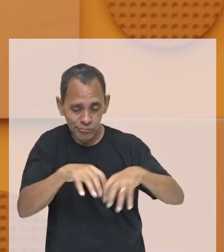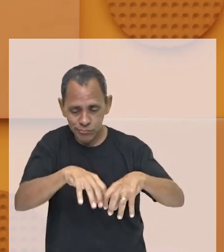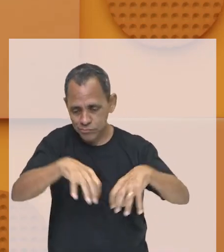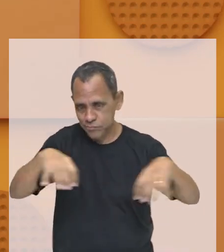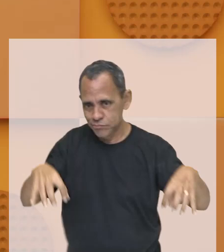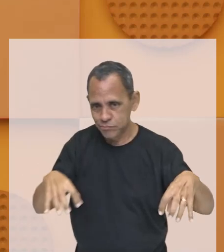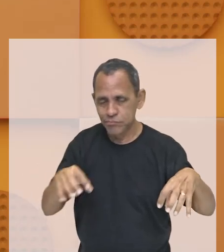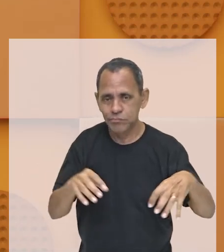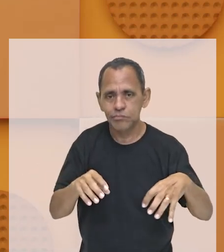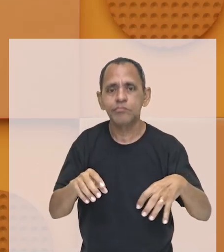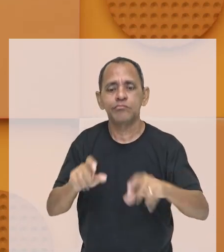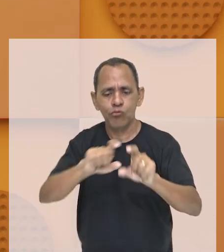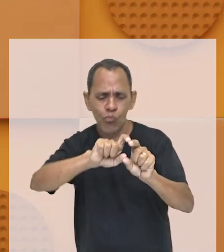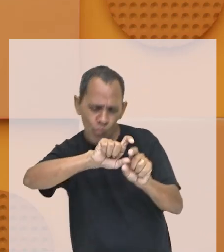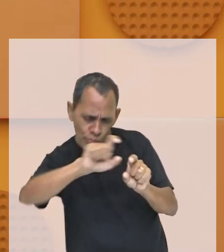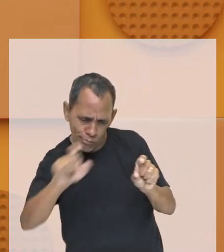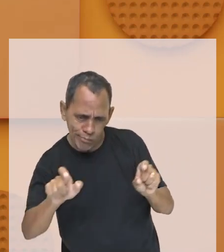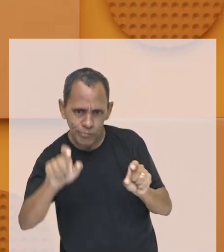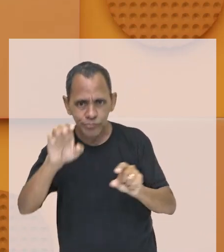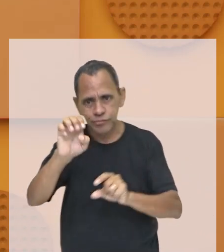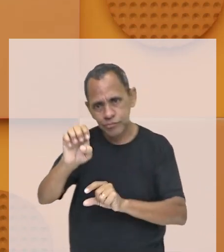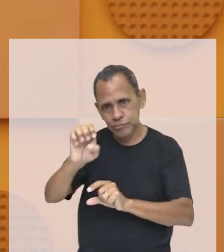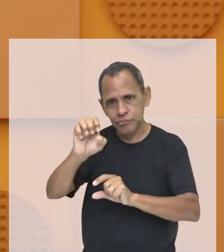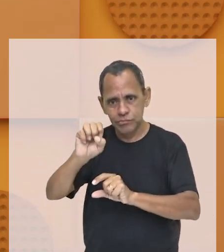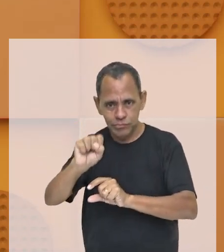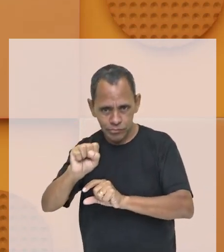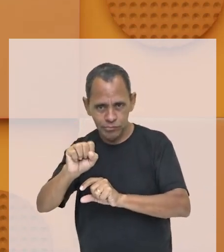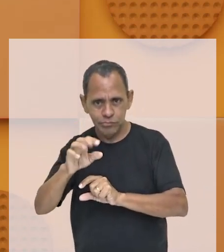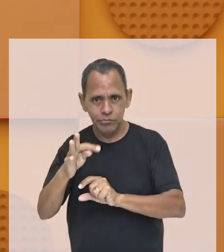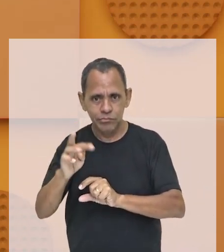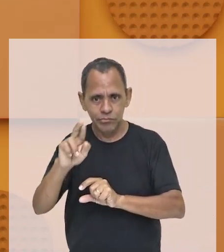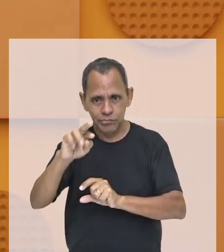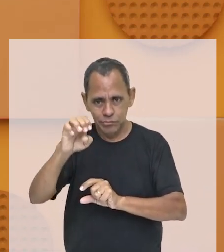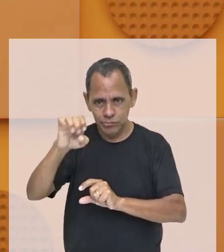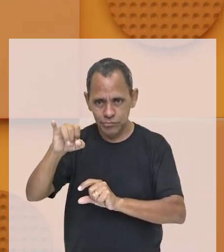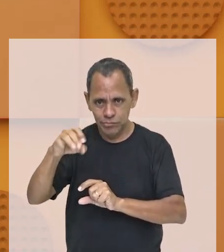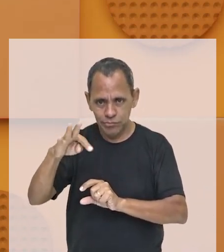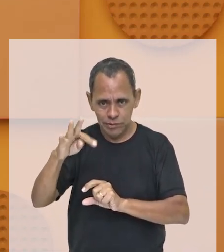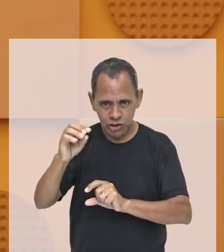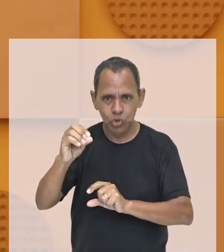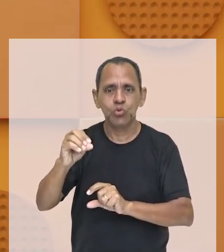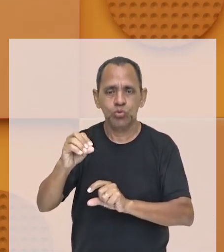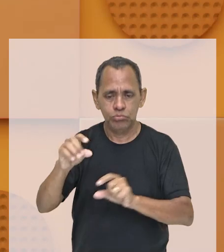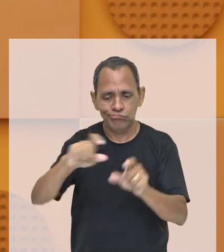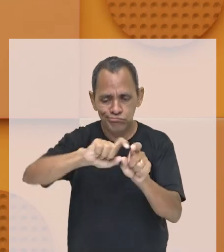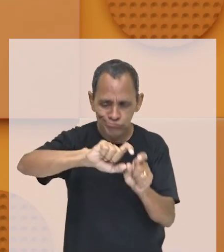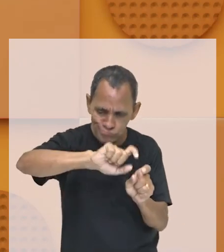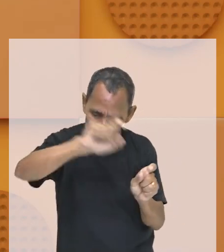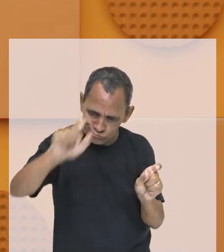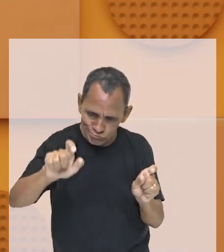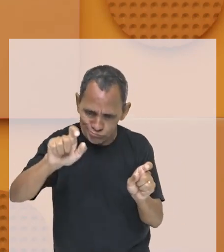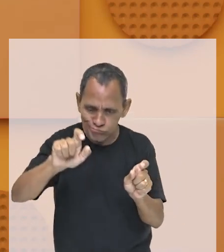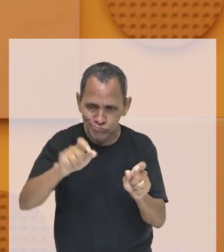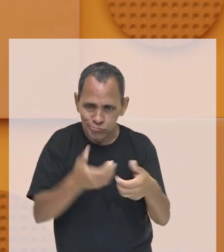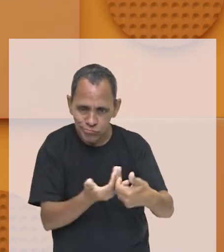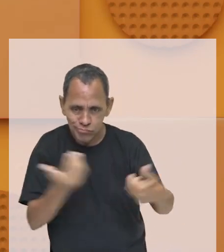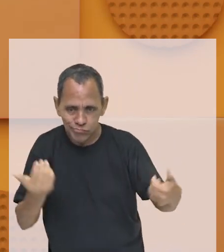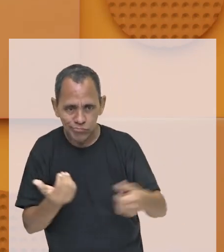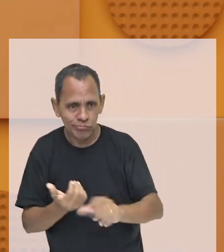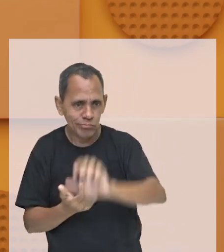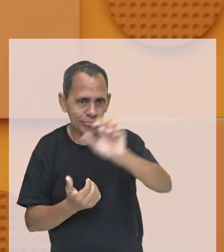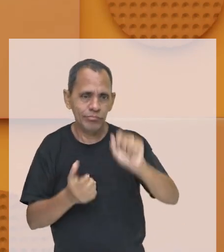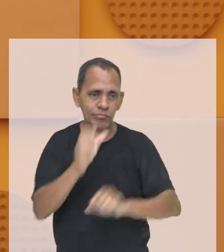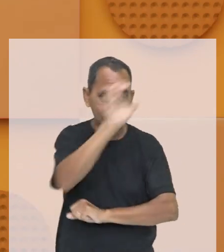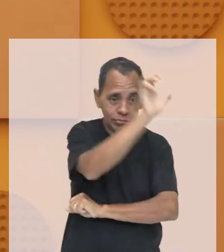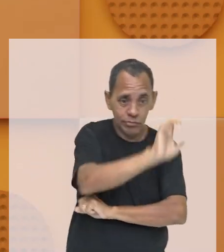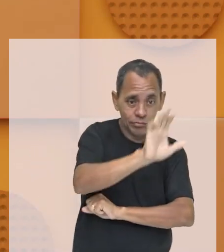pelo Estreito de Bósforo, não é isso? Que é o mesmo estreito ali que separa a Ásia da Europa, que está